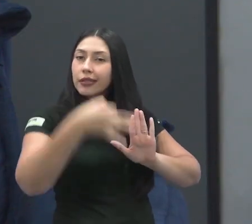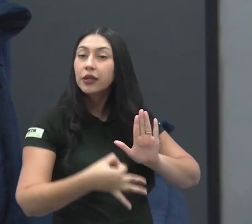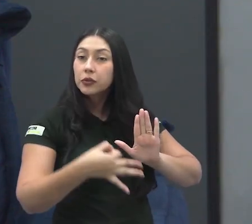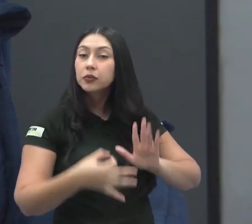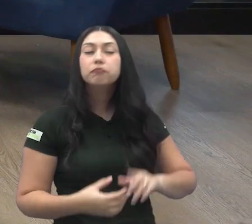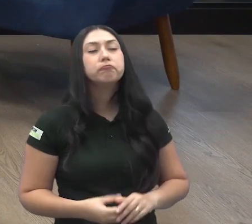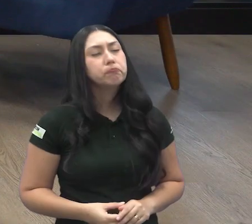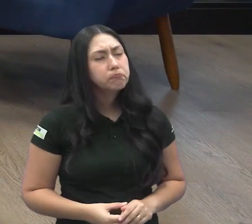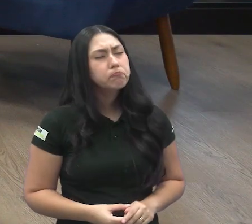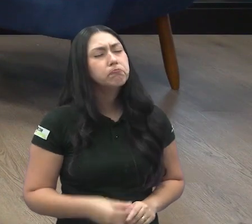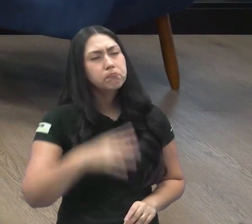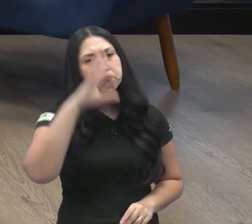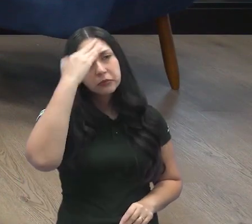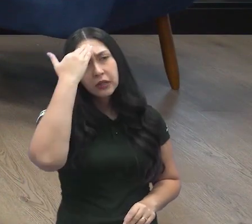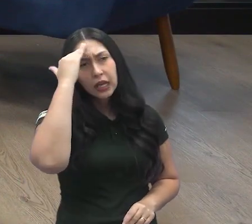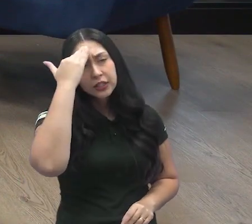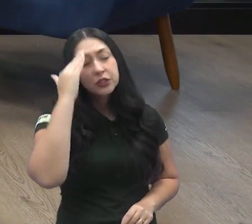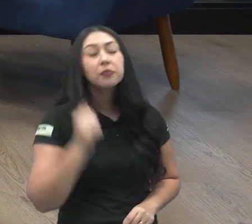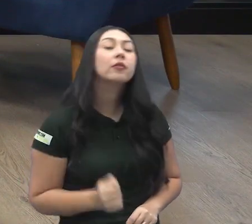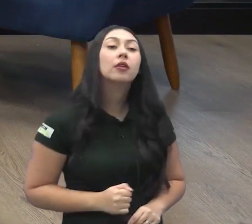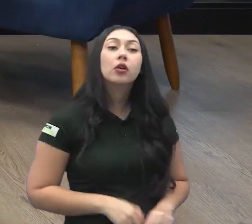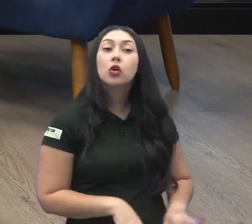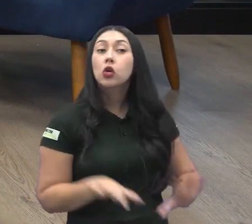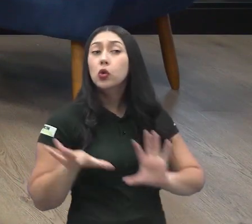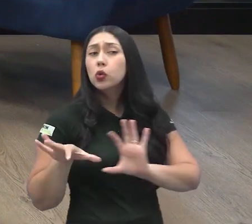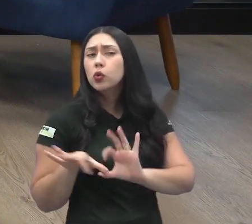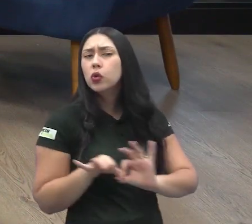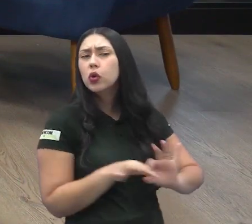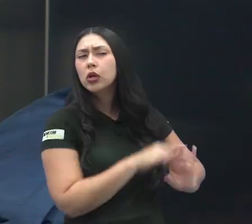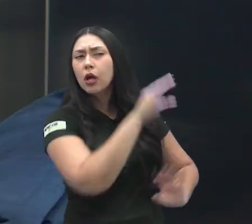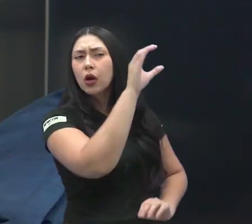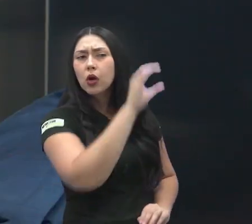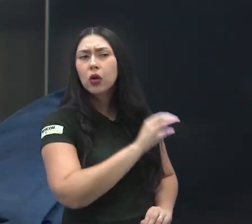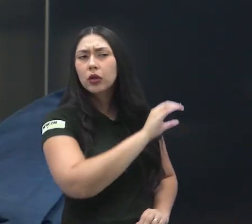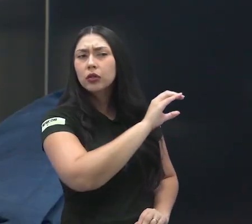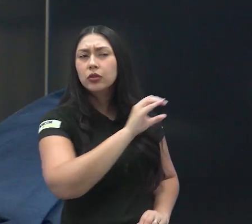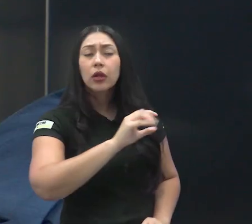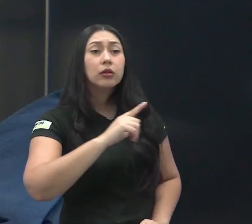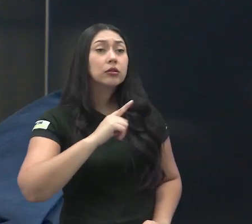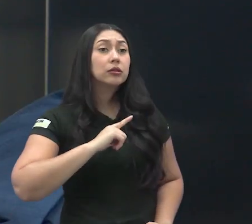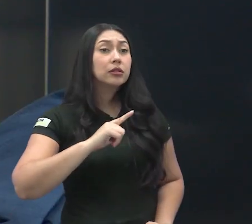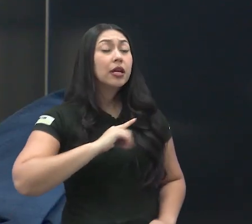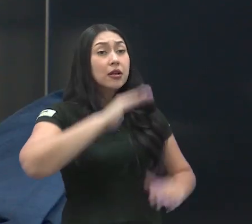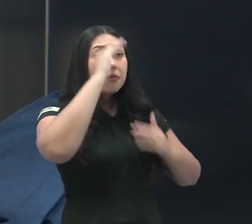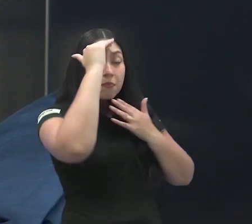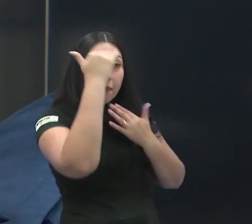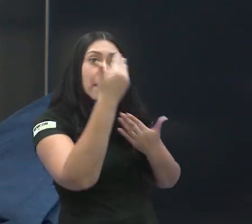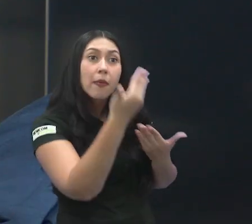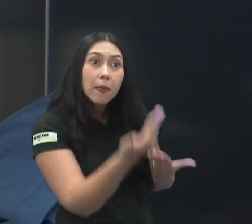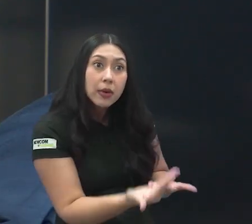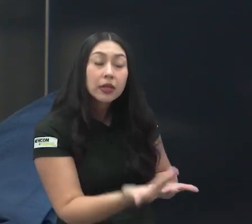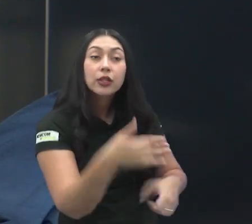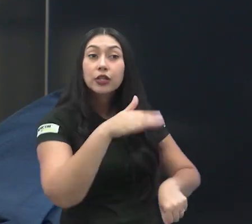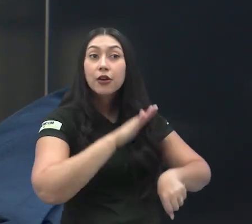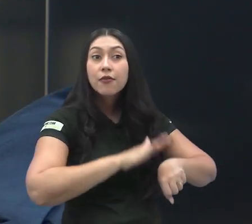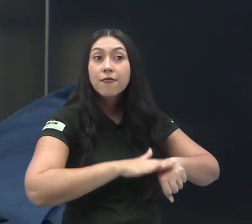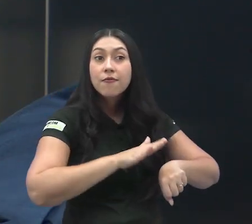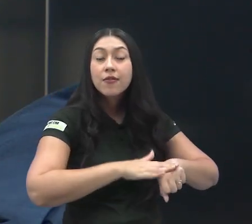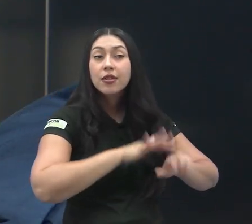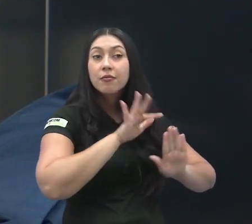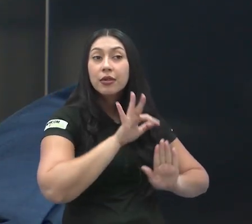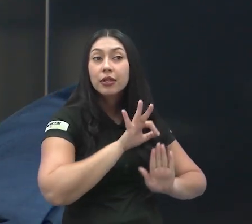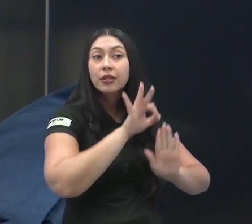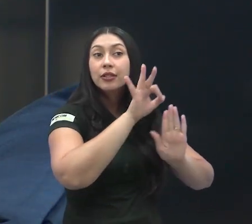essa proibição. Entendi. Bom, no contexto católico, vereador, tem aqui também uma homenagem, né, que foi realizada pela